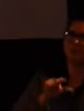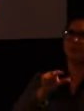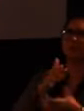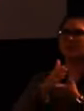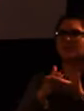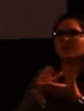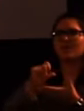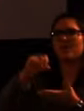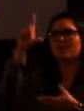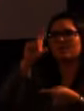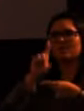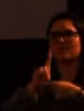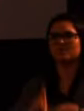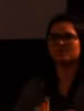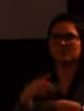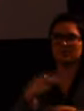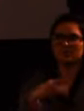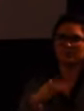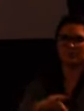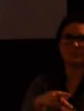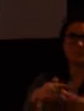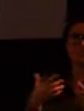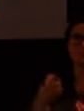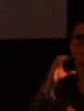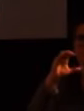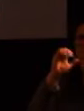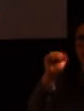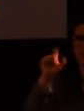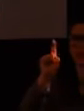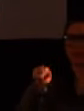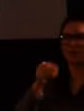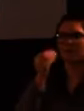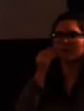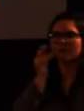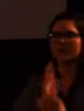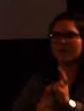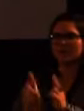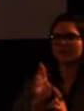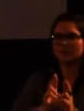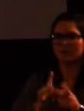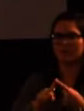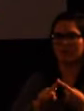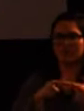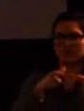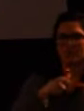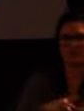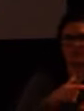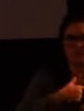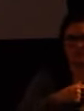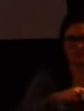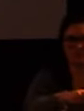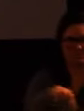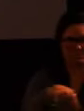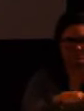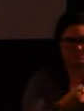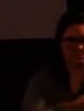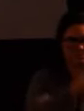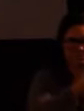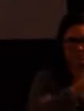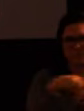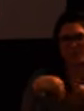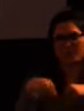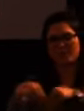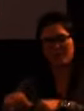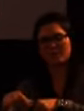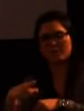densidade e a alta densidade. Então, o CA ela é a relação entre a área área e o terreno. Existe